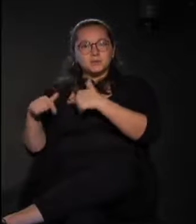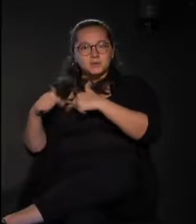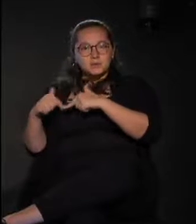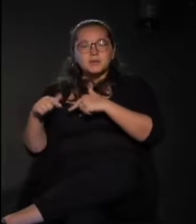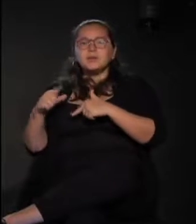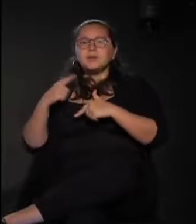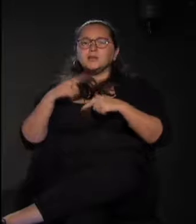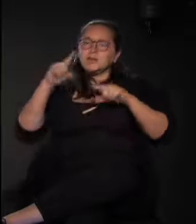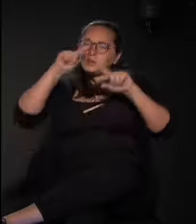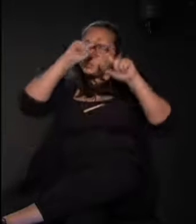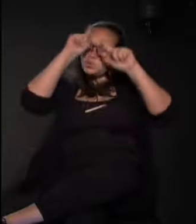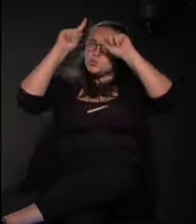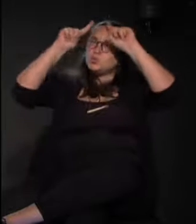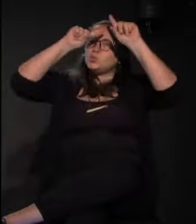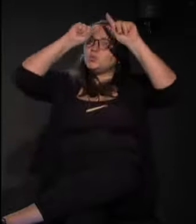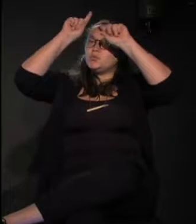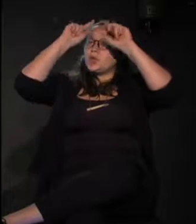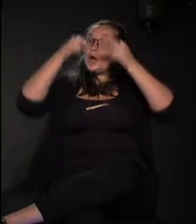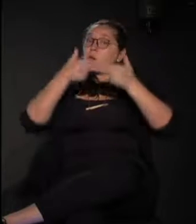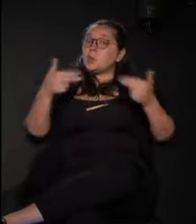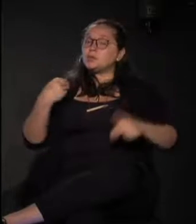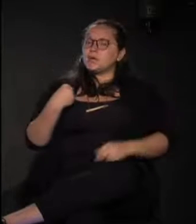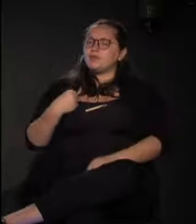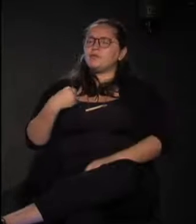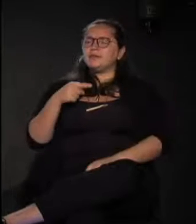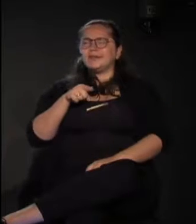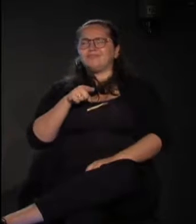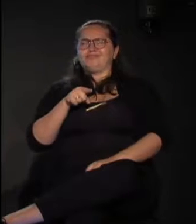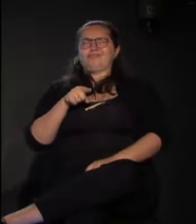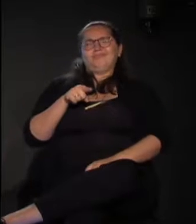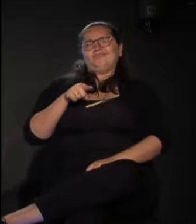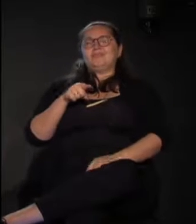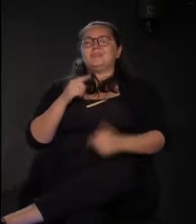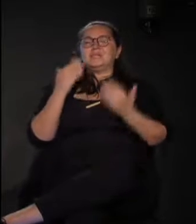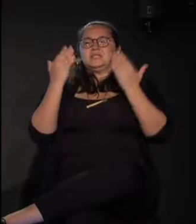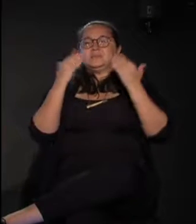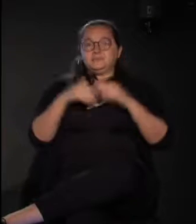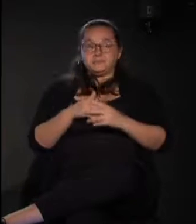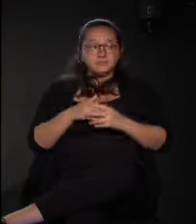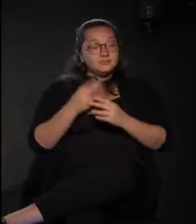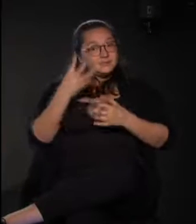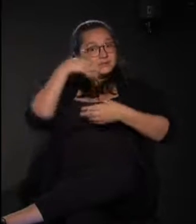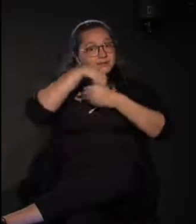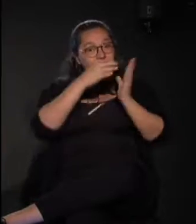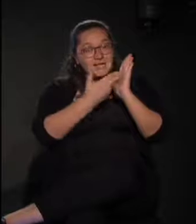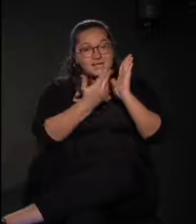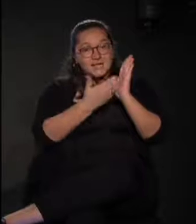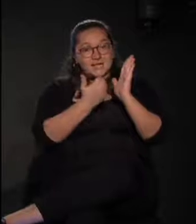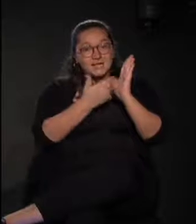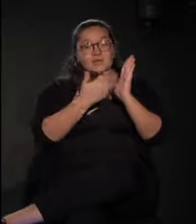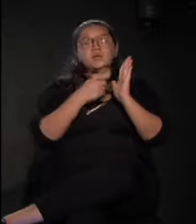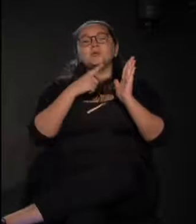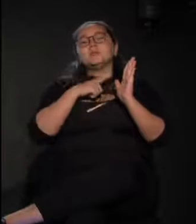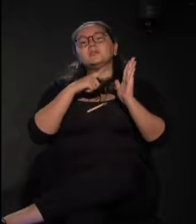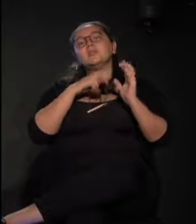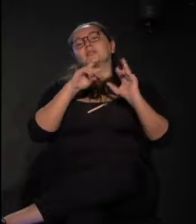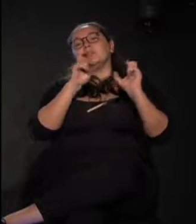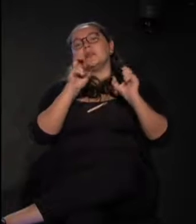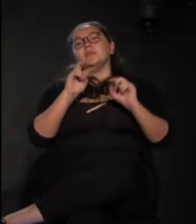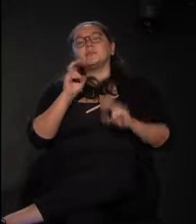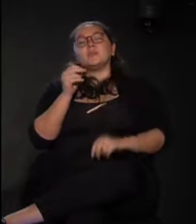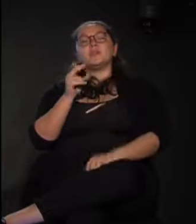dúvidas e questões que o protagonista ainda tem neste livro um cruzamento de tranquilidade pois também com com